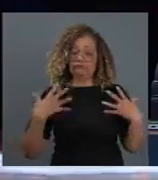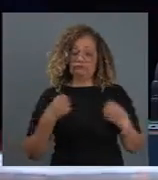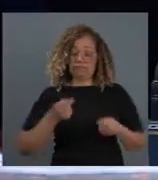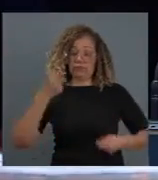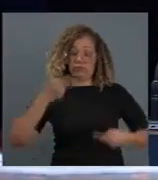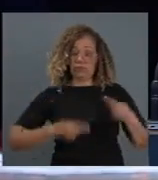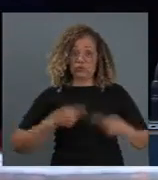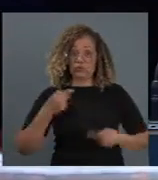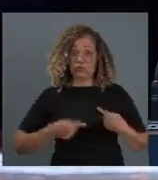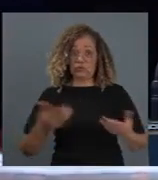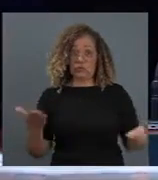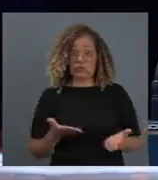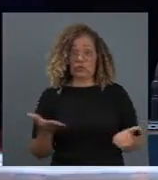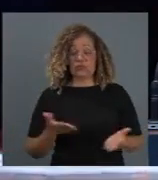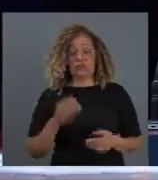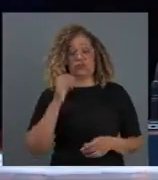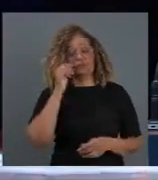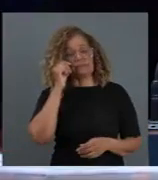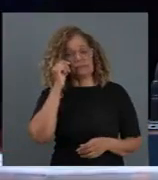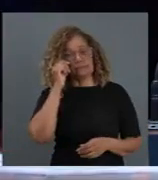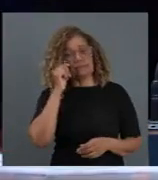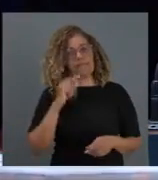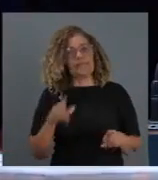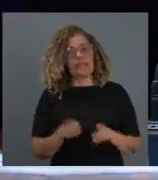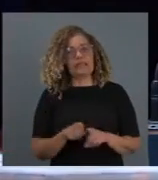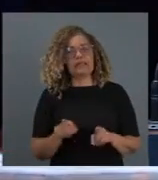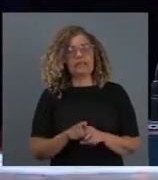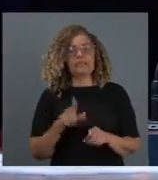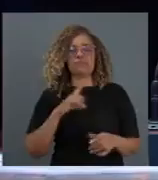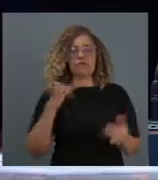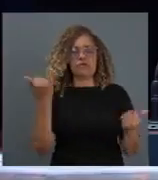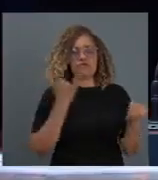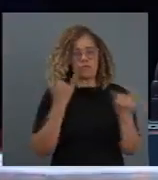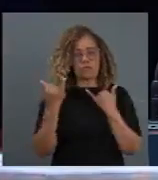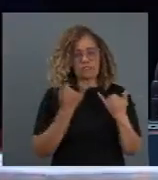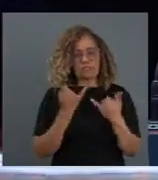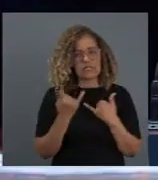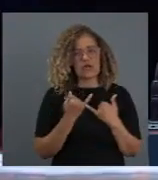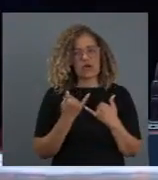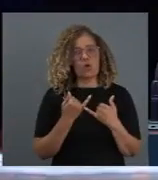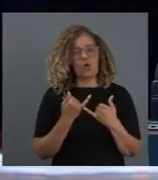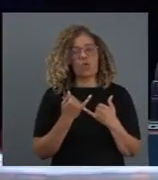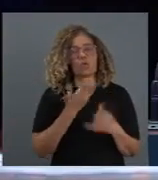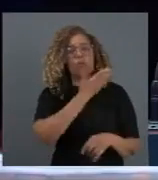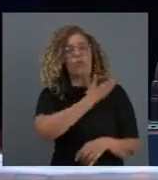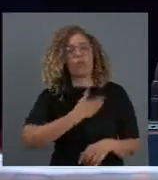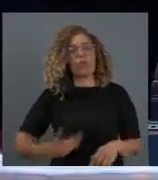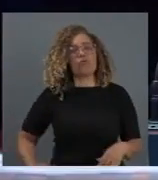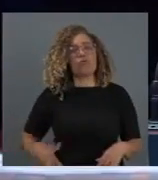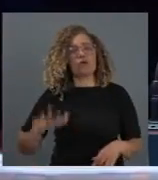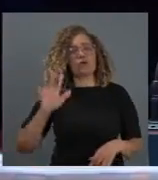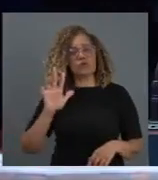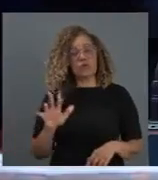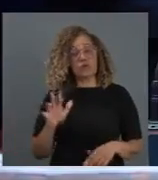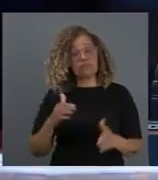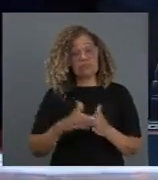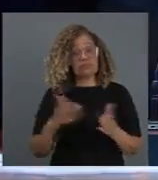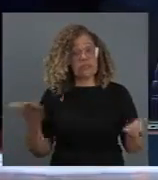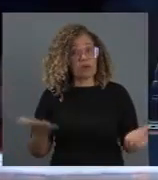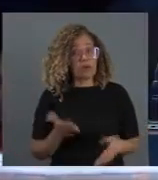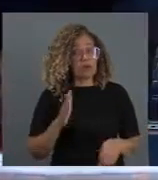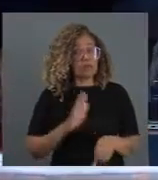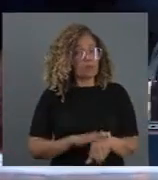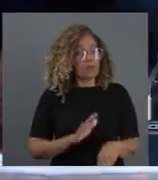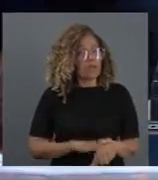caminho. Avançando nas informações, presidente, o governo Lula destinou até o momento em torno